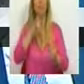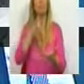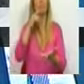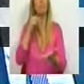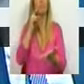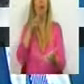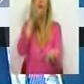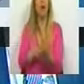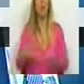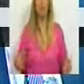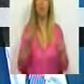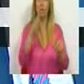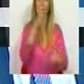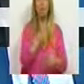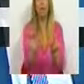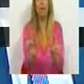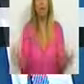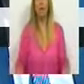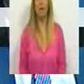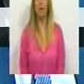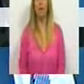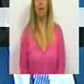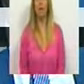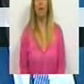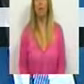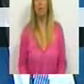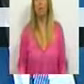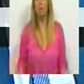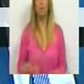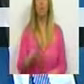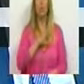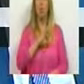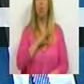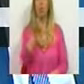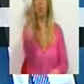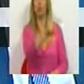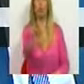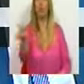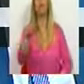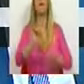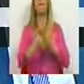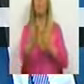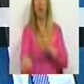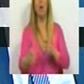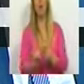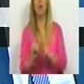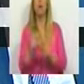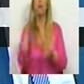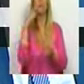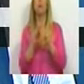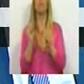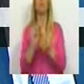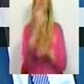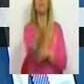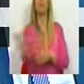isso. Não é outra coisa. Não é pagamento. Não, é que os senhores pagam, adiantam o dinheiro. Eu também pergunto quais são as garantias